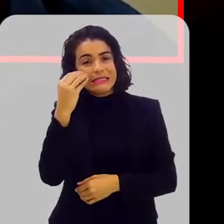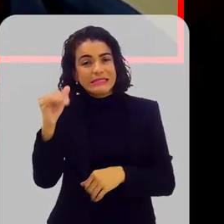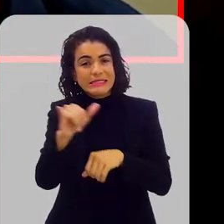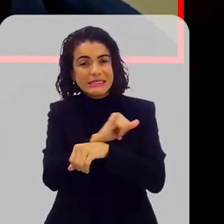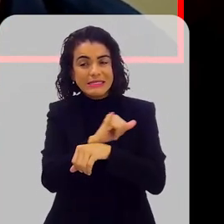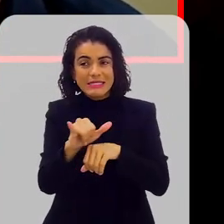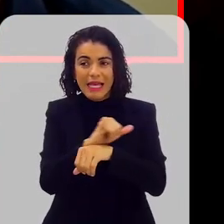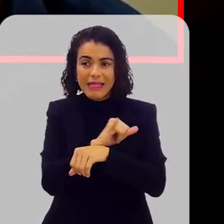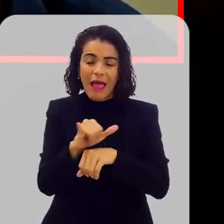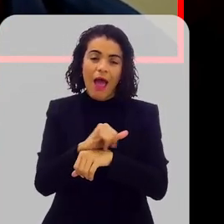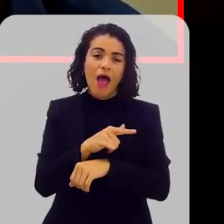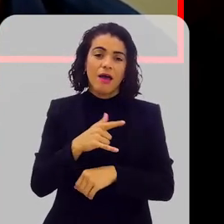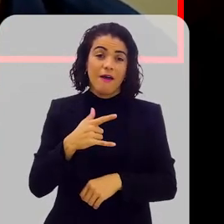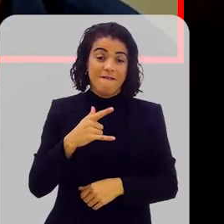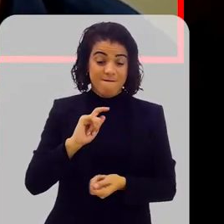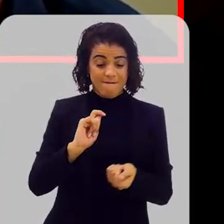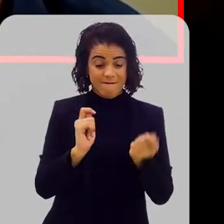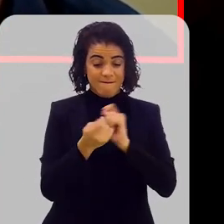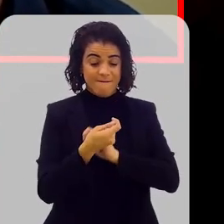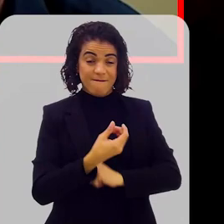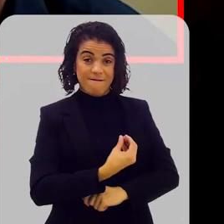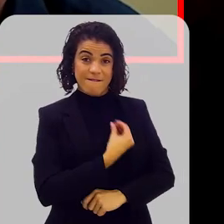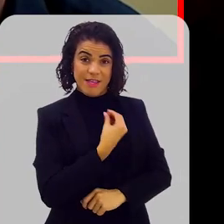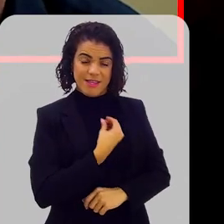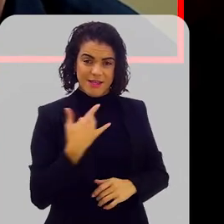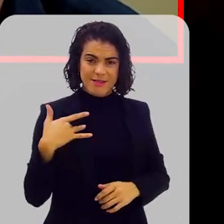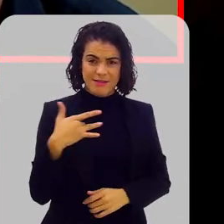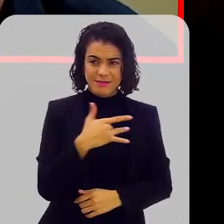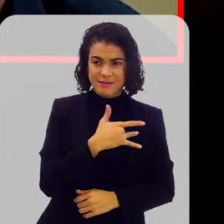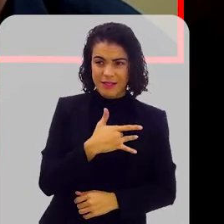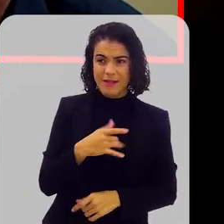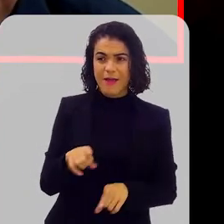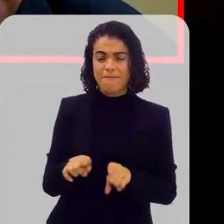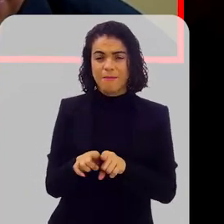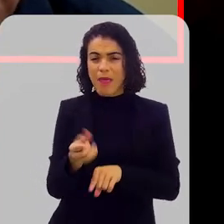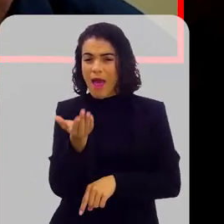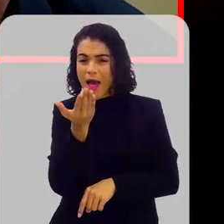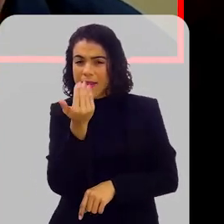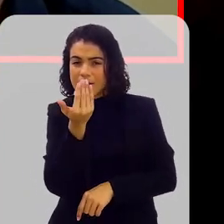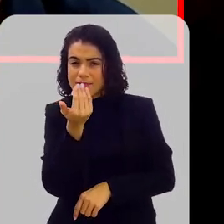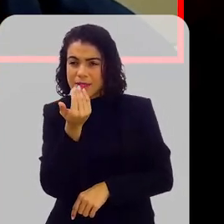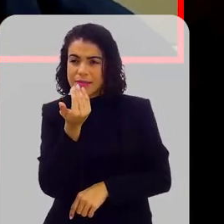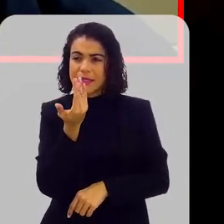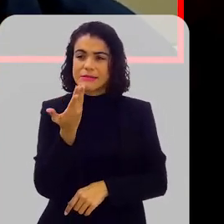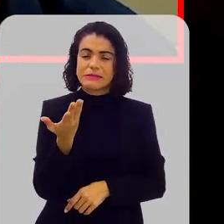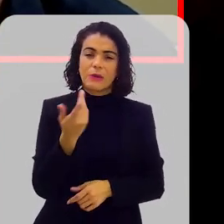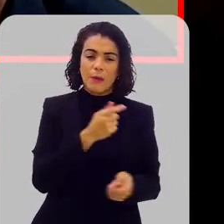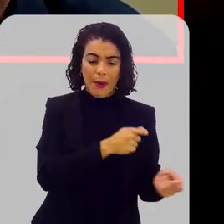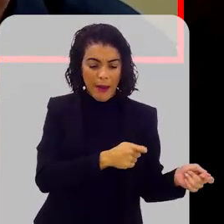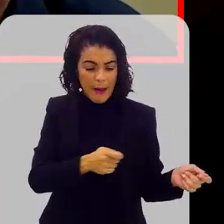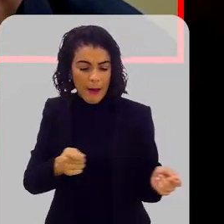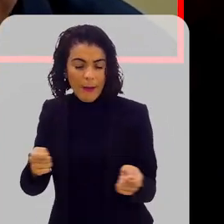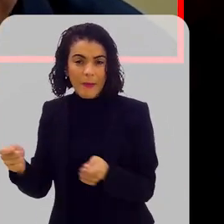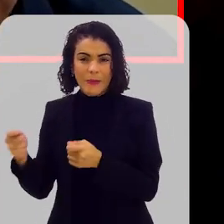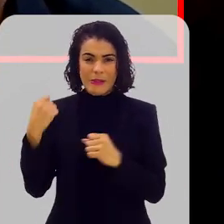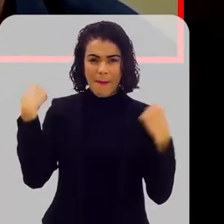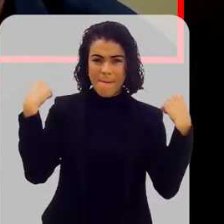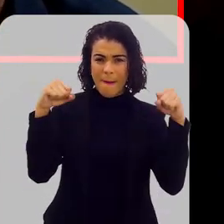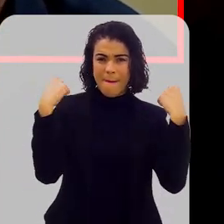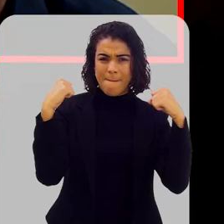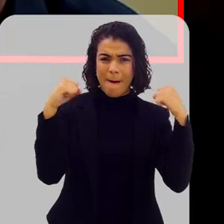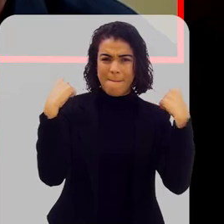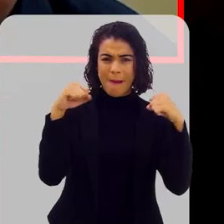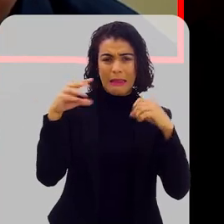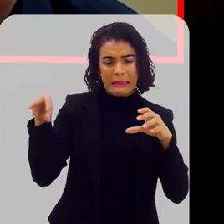puder buscar e pelo menos viver um estilo de vida saudável, procurando ter cuidado com a nossa alimentação, procurando manter uma